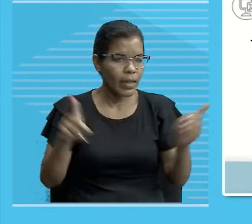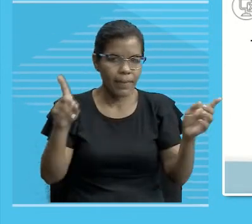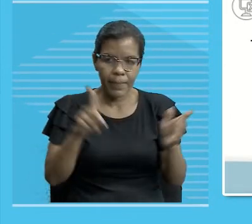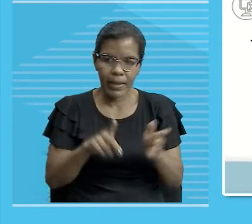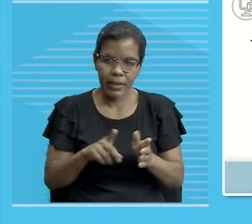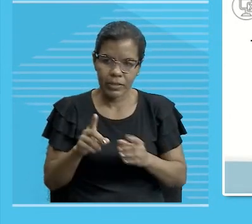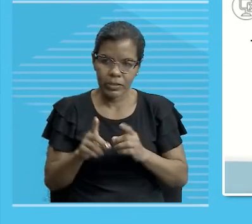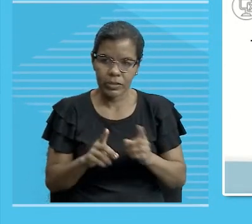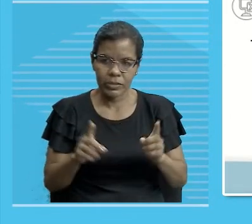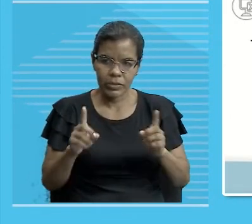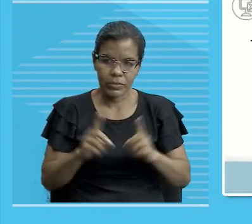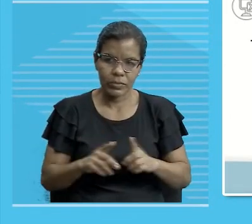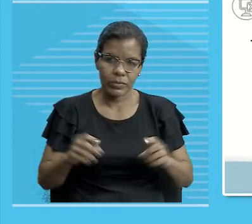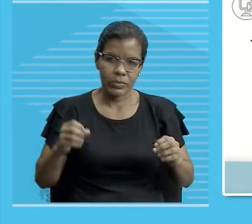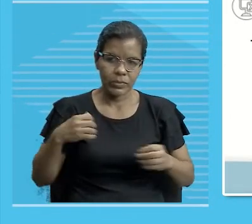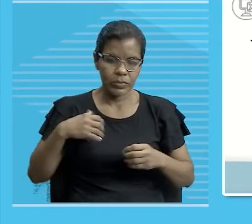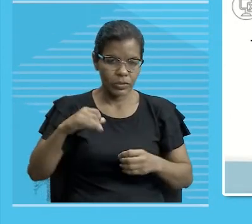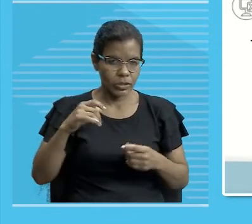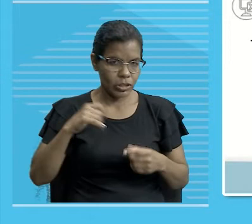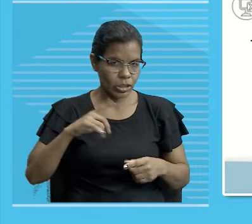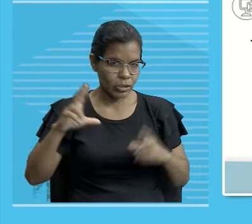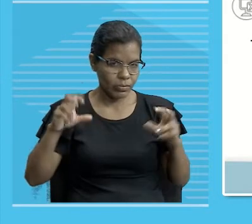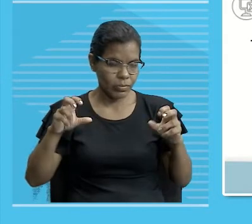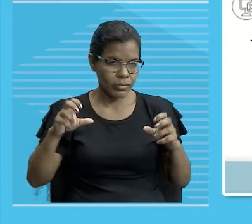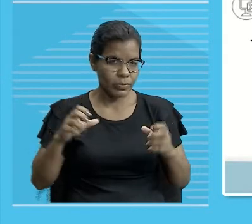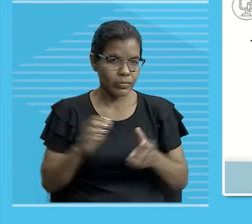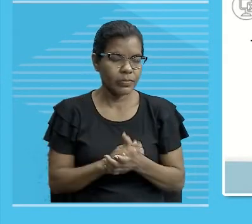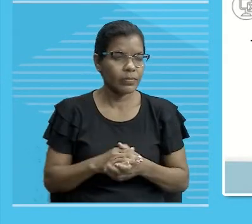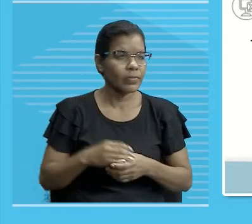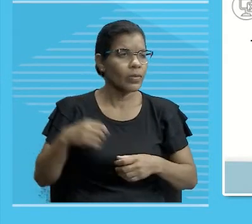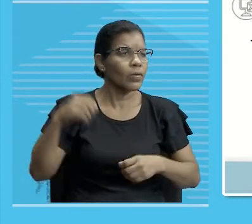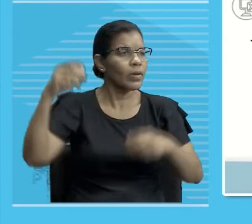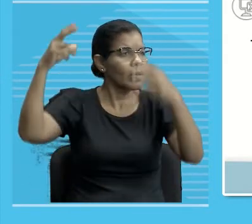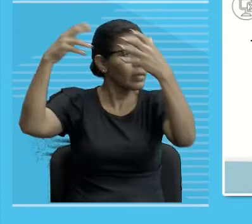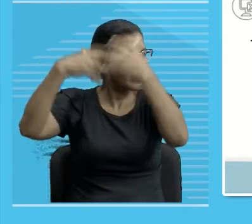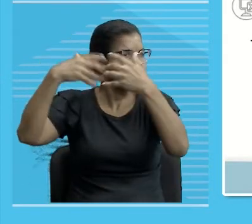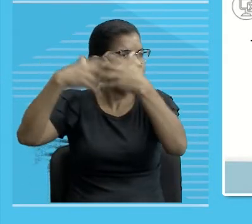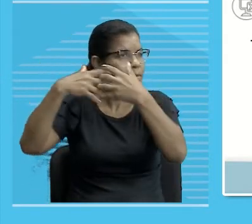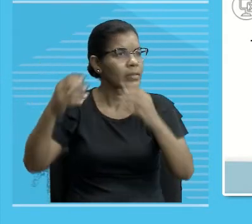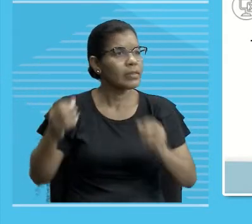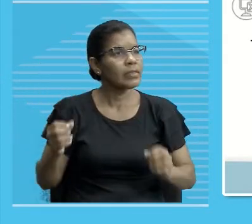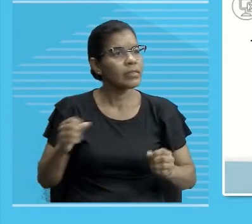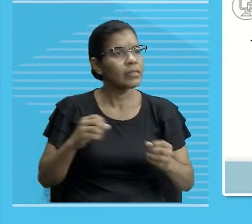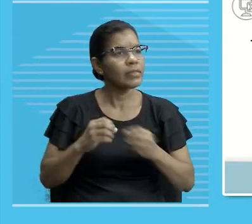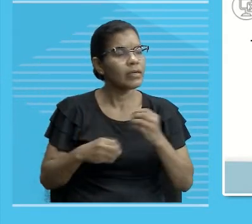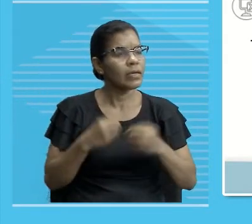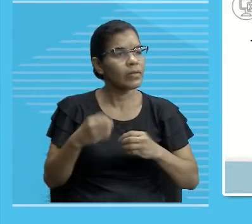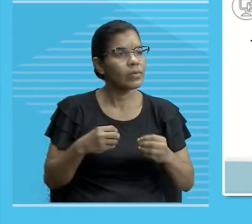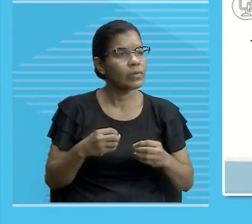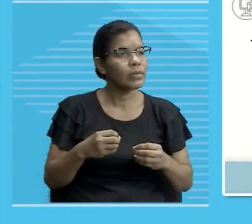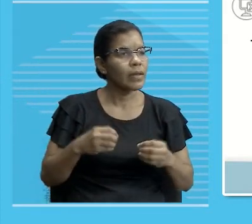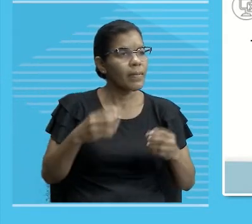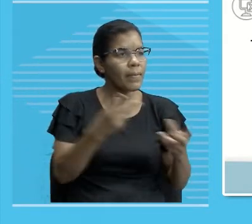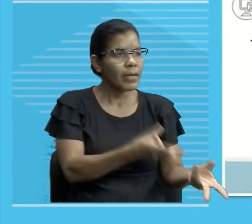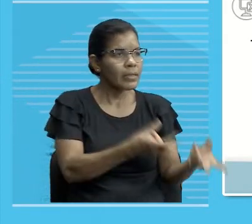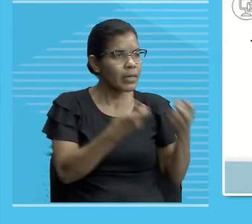Então, da atividade do cérebro, o que se traduz em percepção de relaxamento mental,